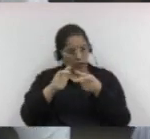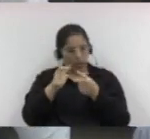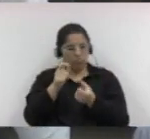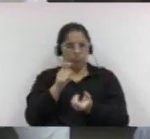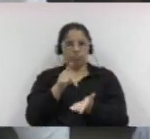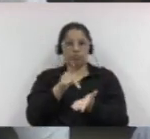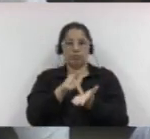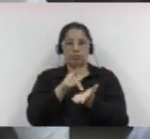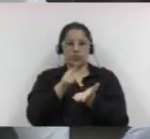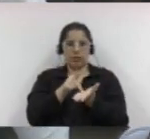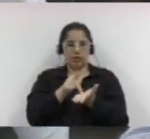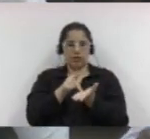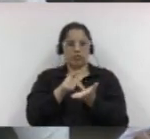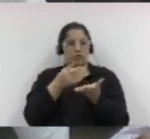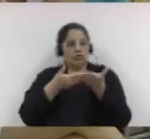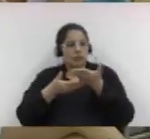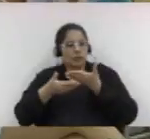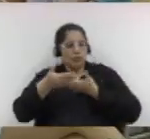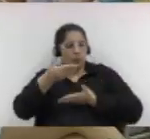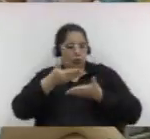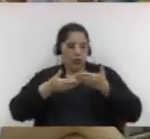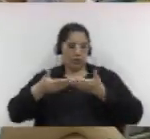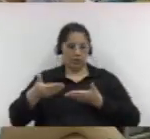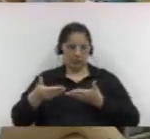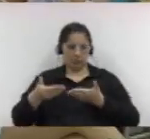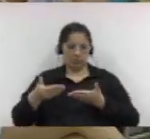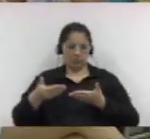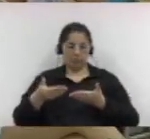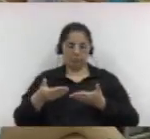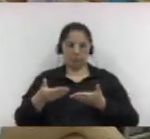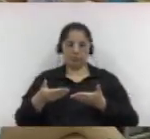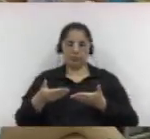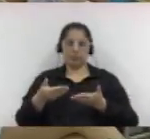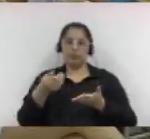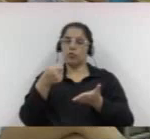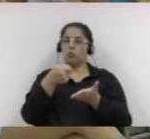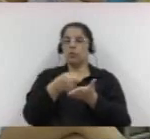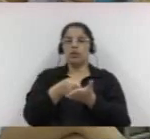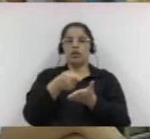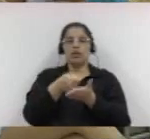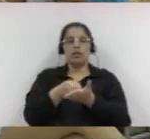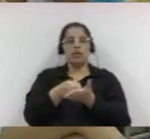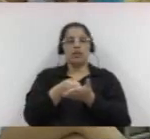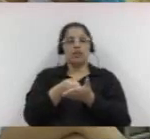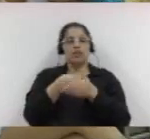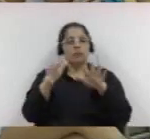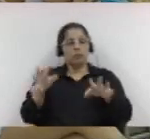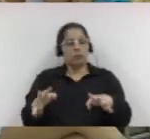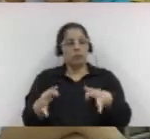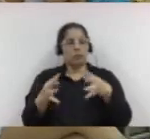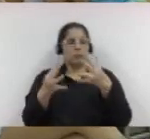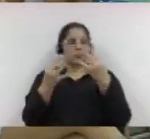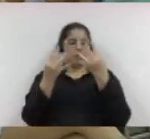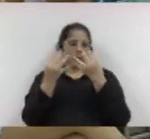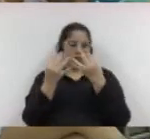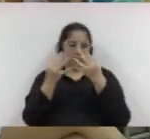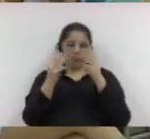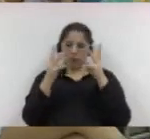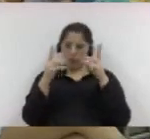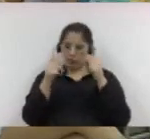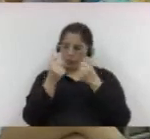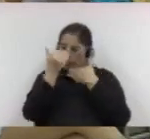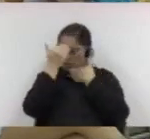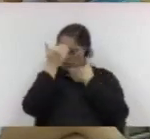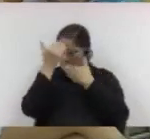de receptividade e o local que nós temos como obrigação acolher as reivindicações de cada um dos senhores. Muito obrigado